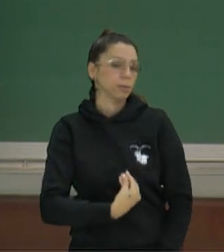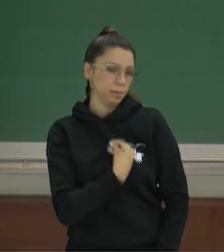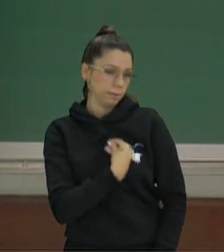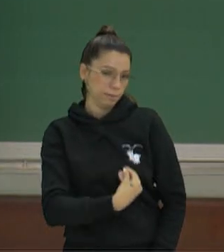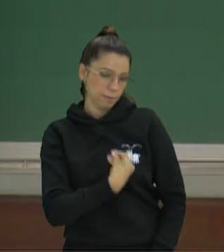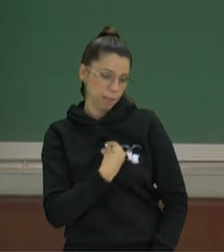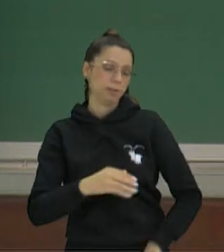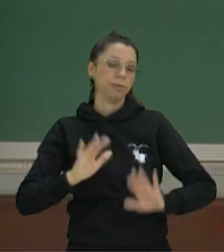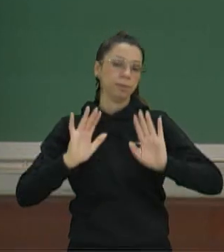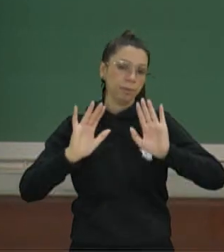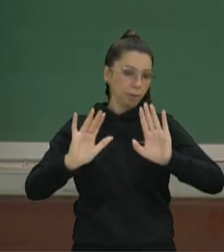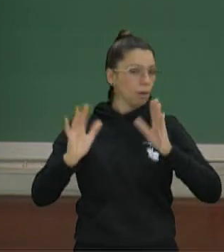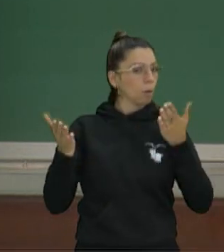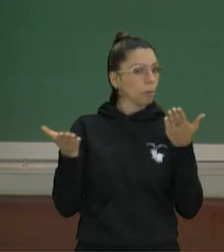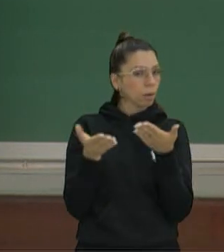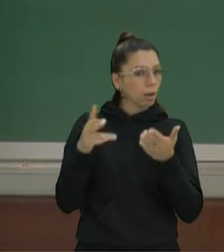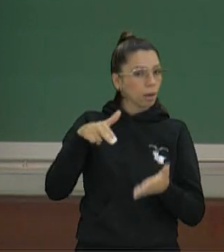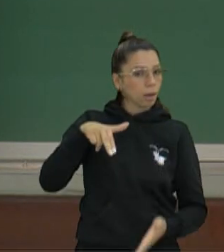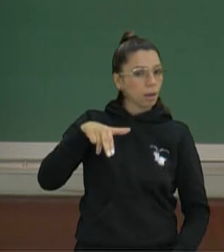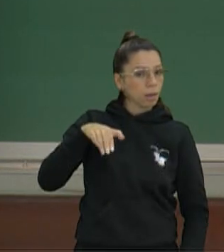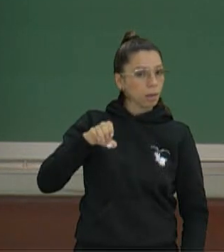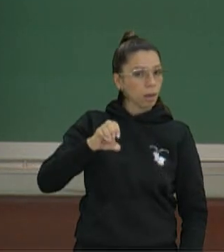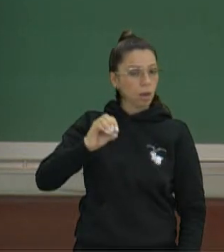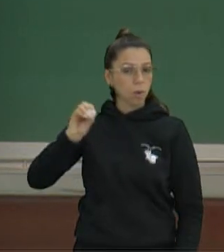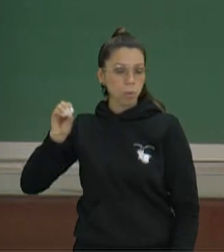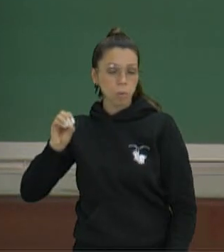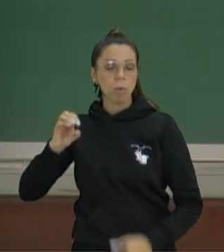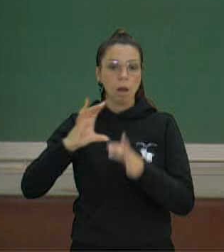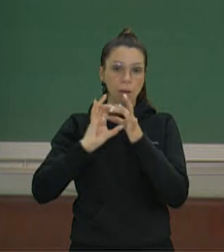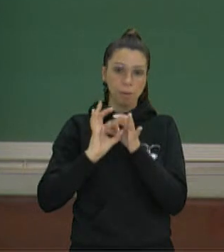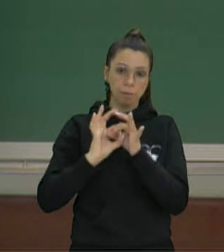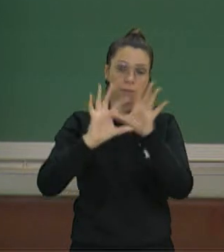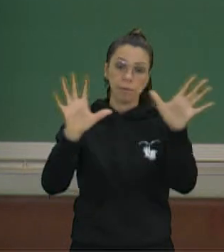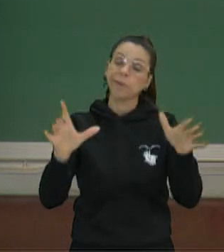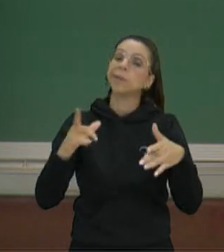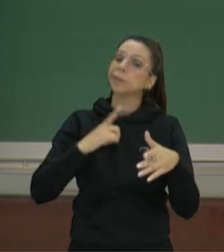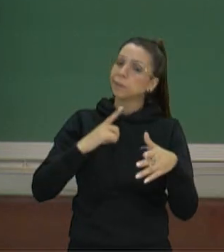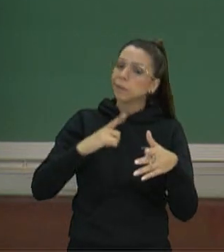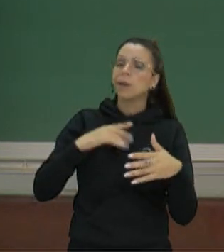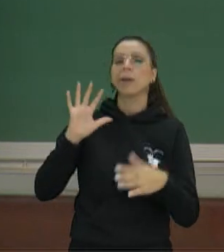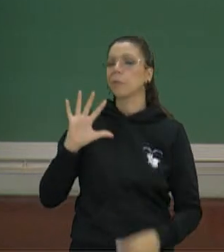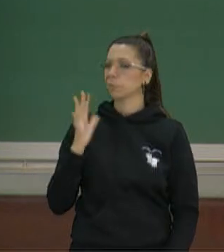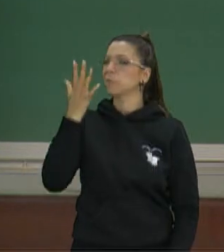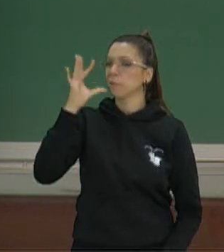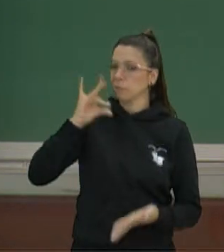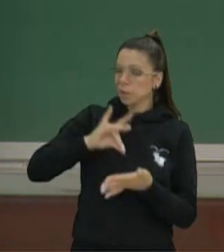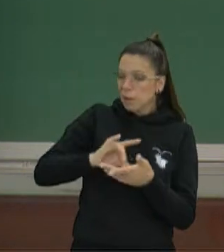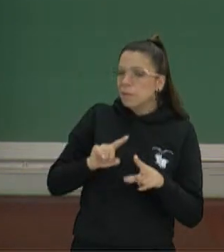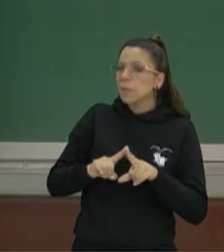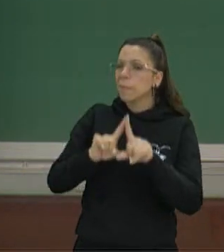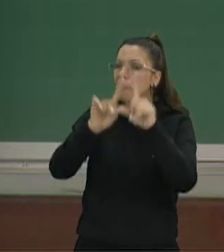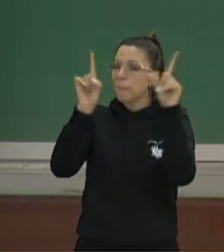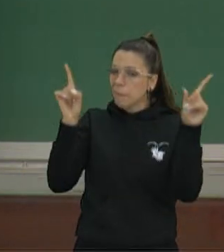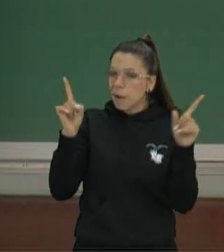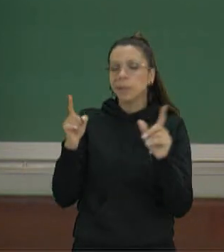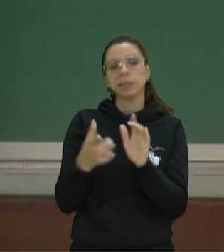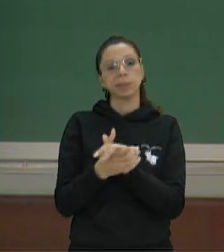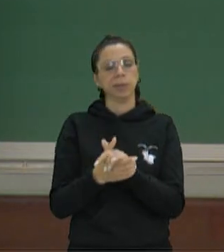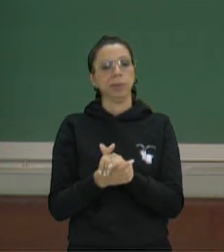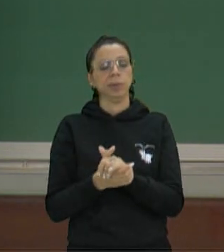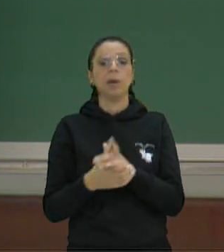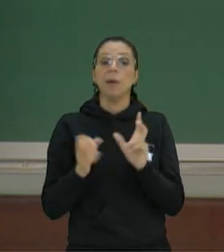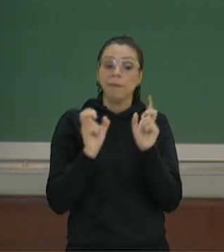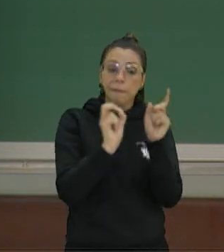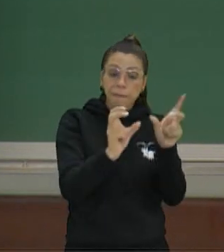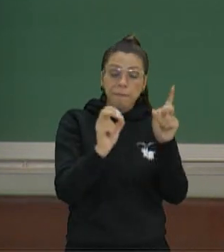o que a gente viu do neoliberalismo. Então, teve esse lado realmente que aconteceu. O comércio estava mais